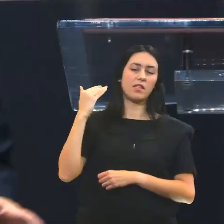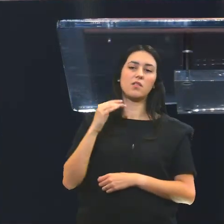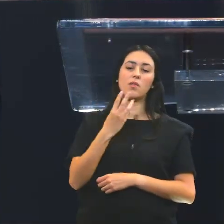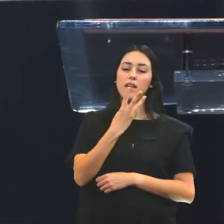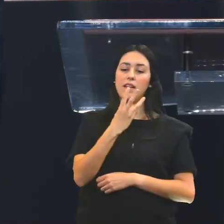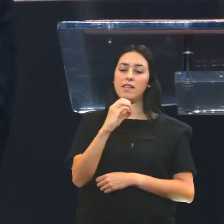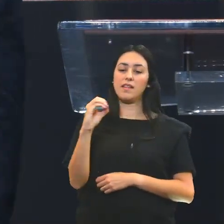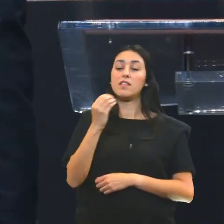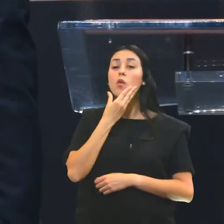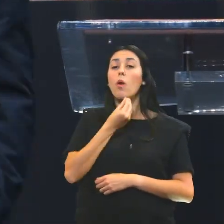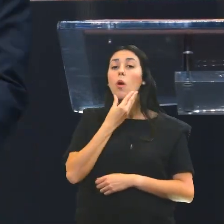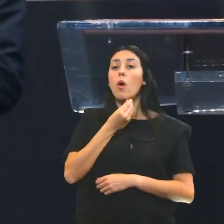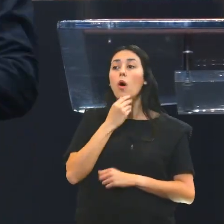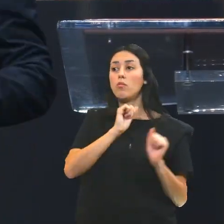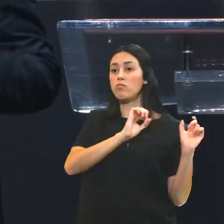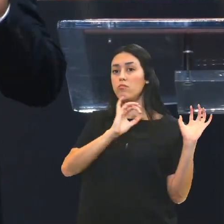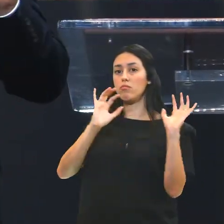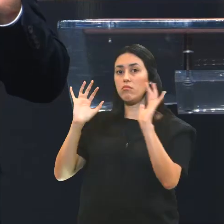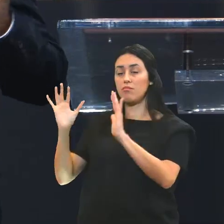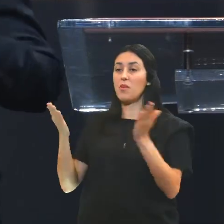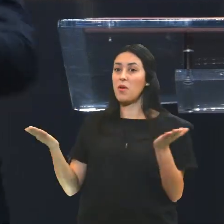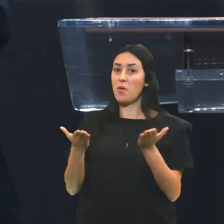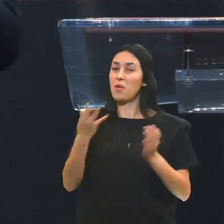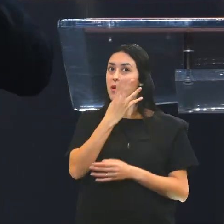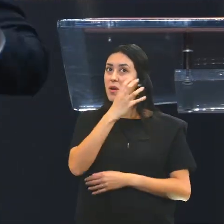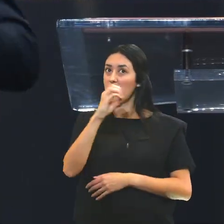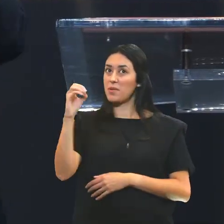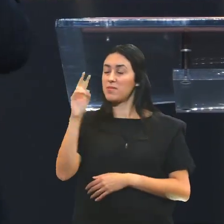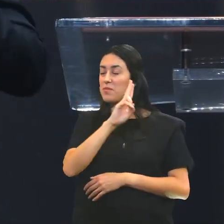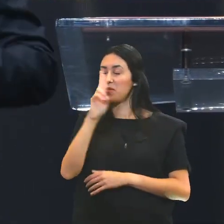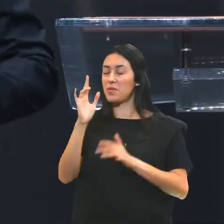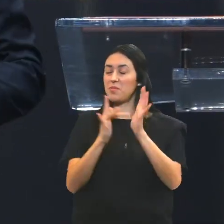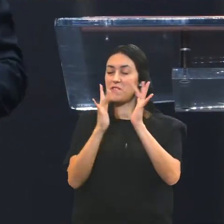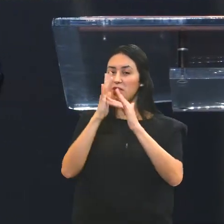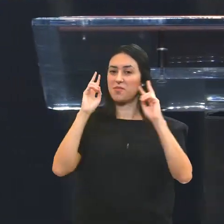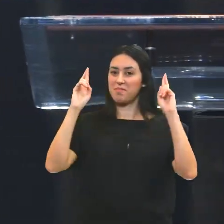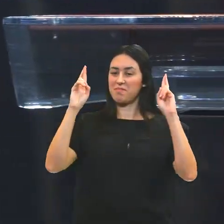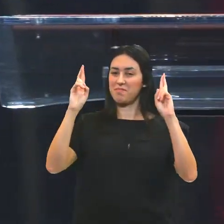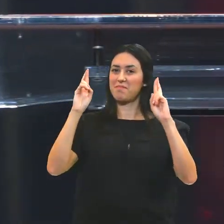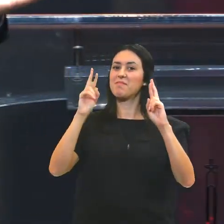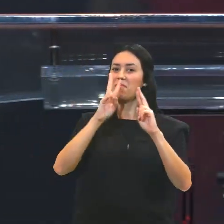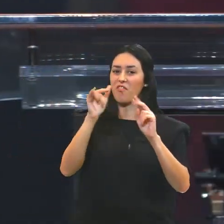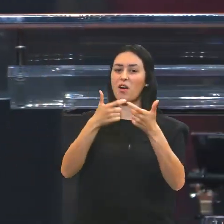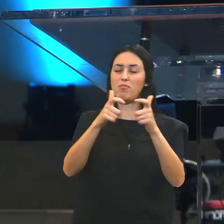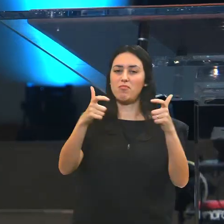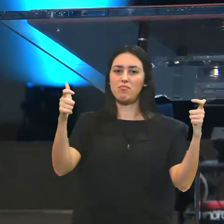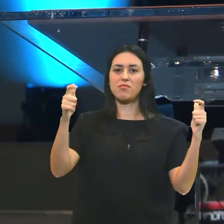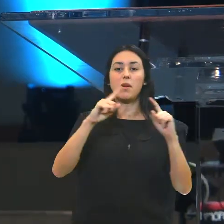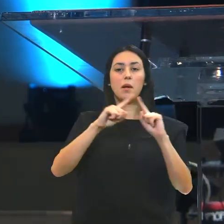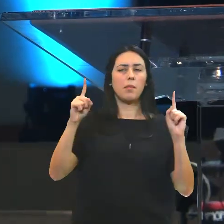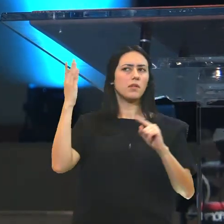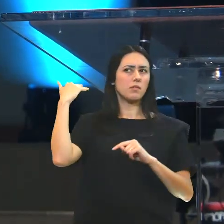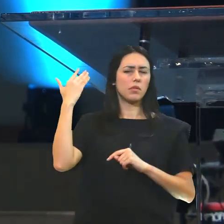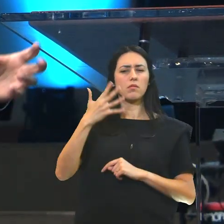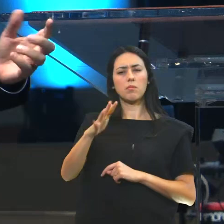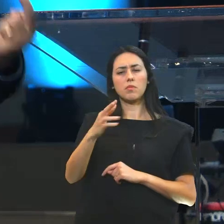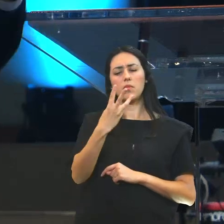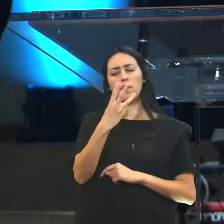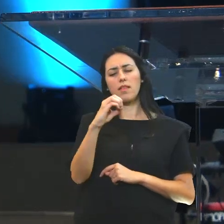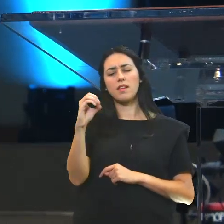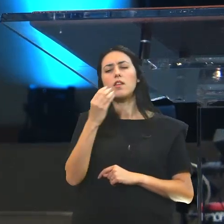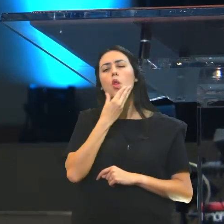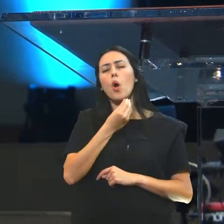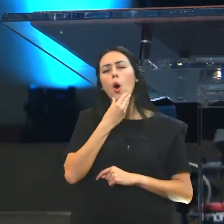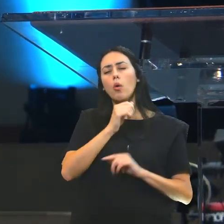homens reunidos. Agora 400 em nome de Jesus, para 500 e assim vai, né? Mas naquele momento ali, uns 300 homens reunidos e